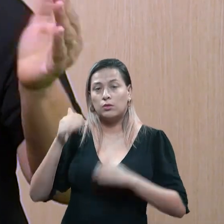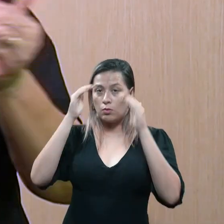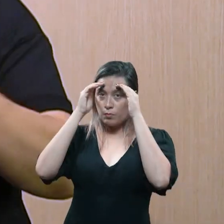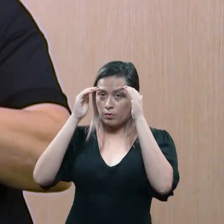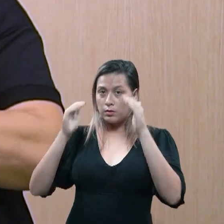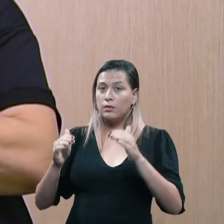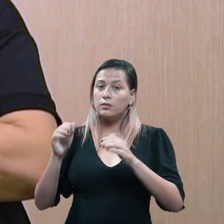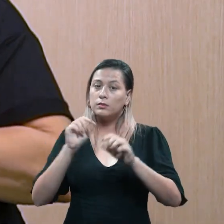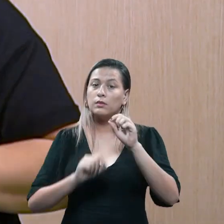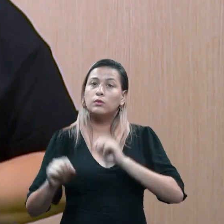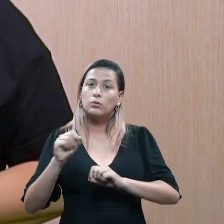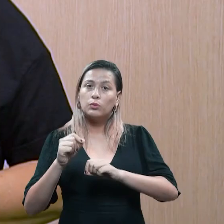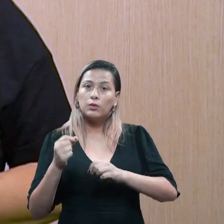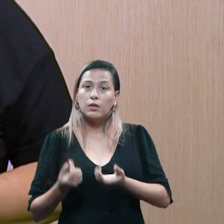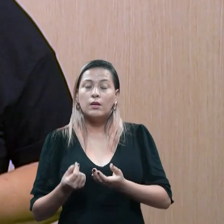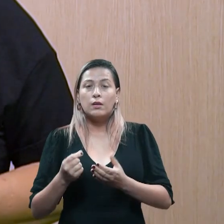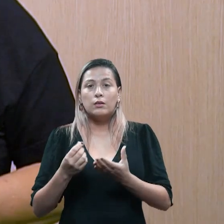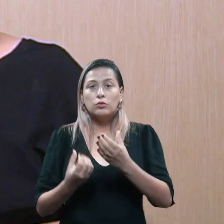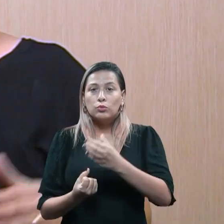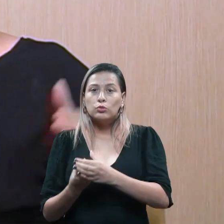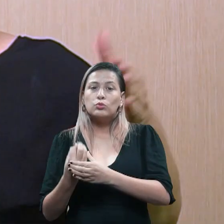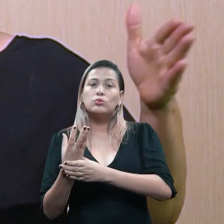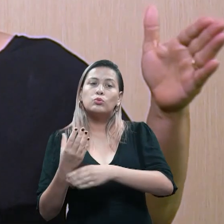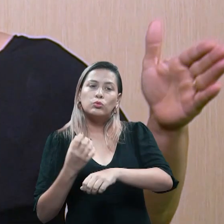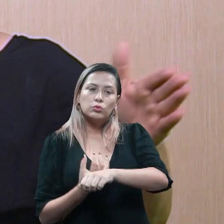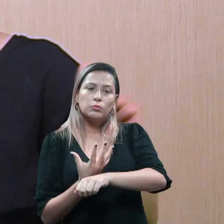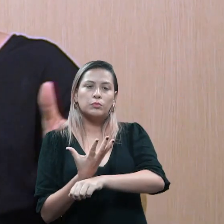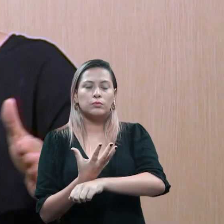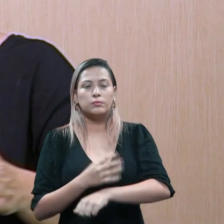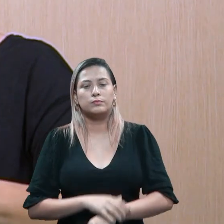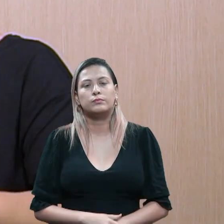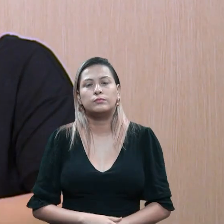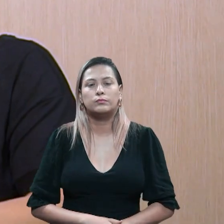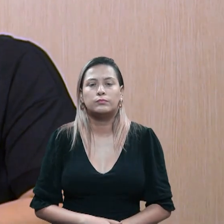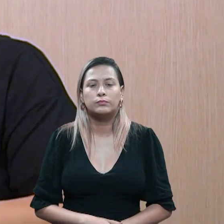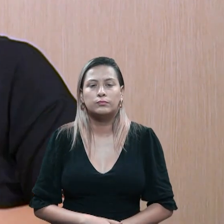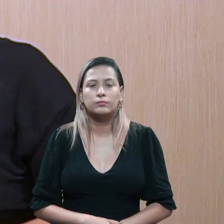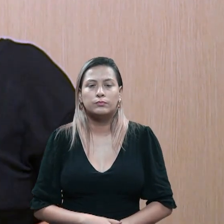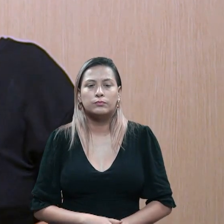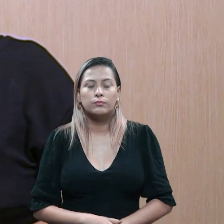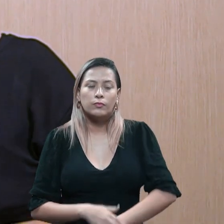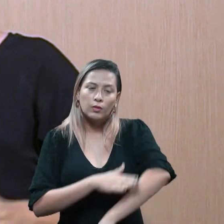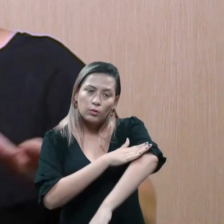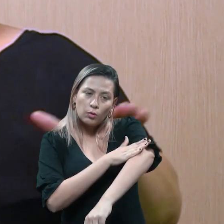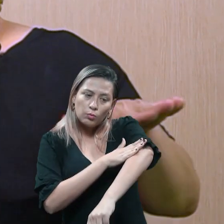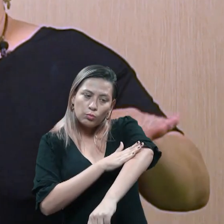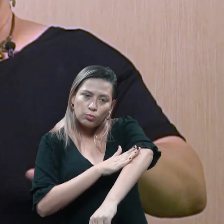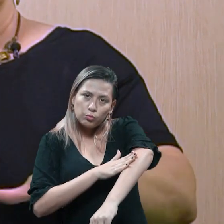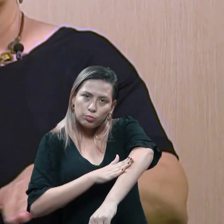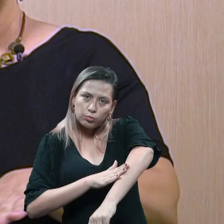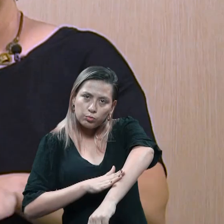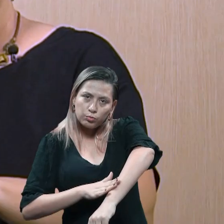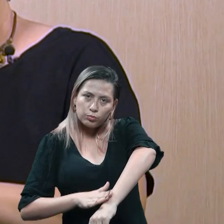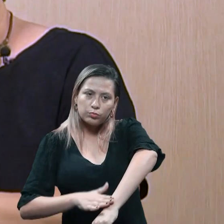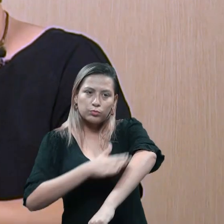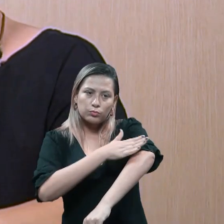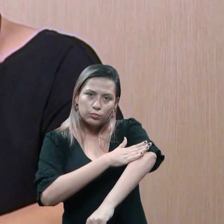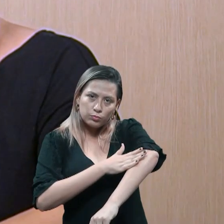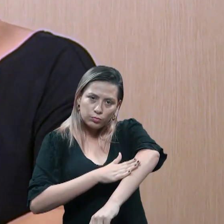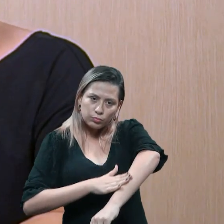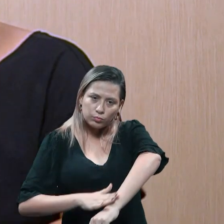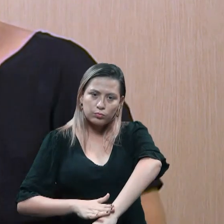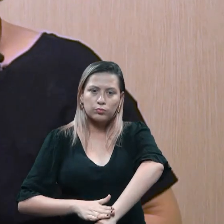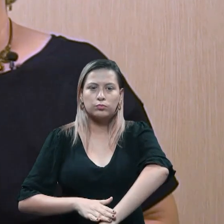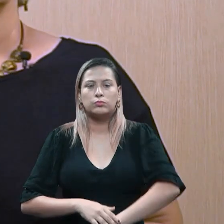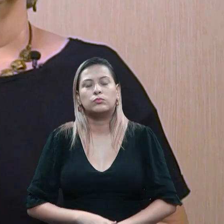o sentido do nascimento do pelo. Aplica no sentido do nascimento, aplica o papel